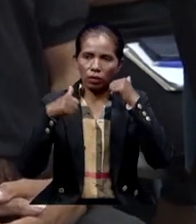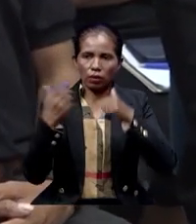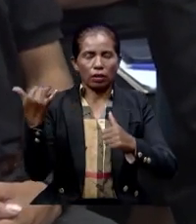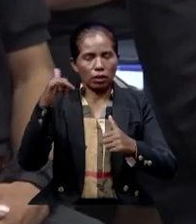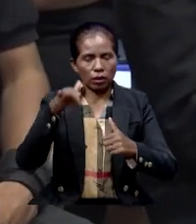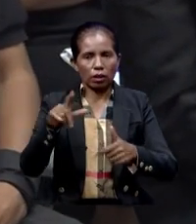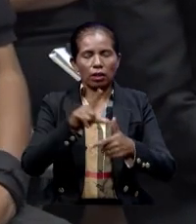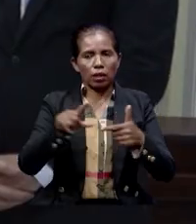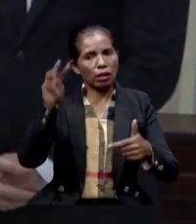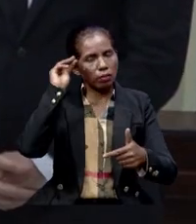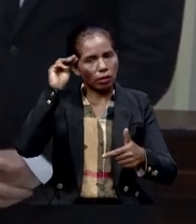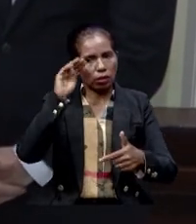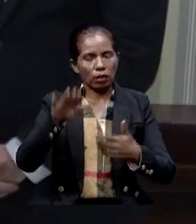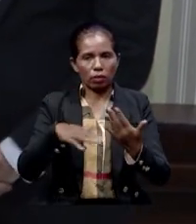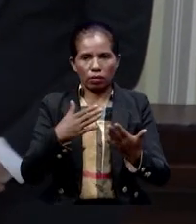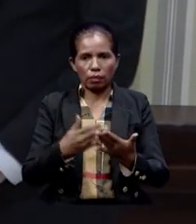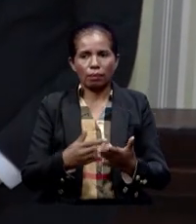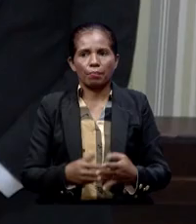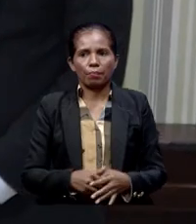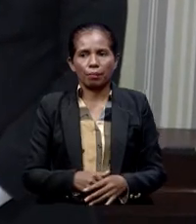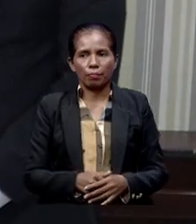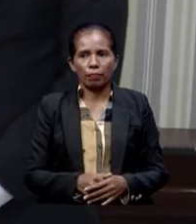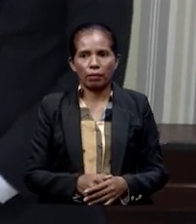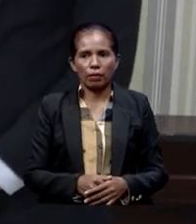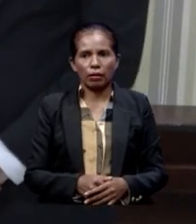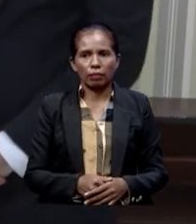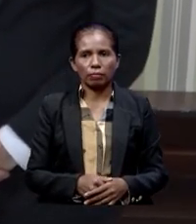Sira e a linha ministerial. Santina de Jesus, Marito da Costa, GMN.